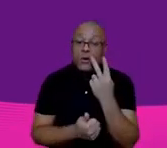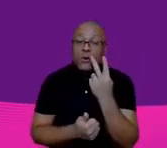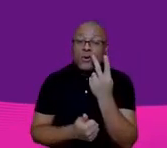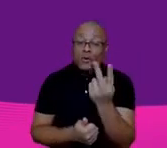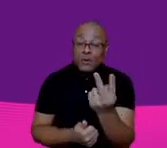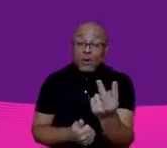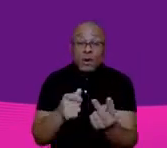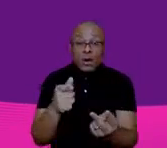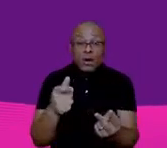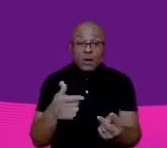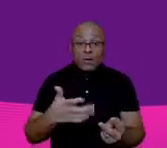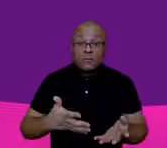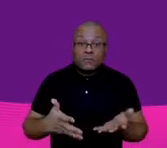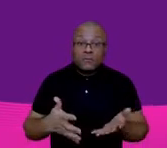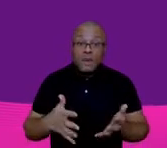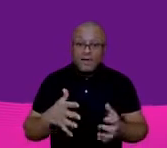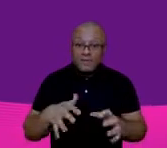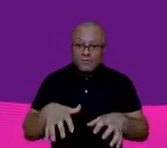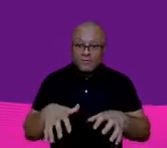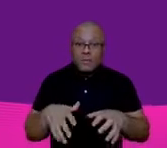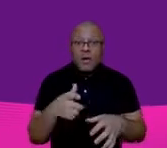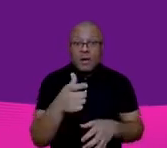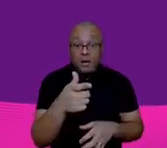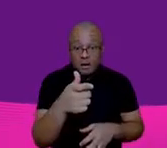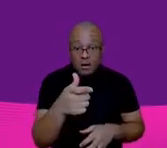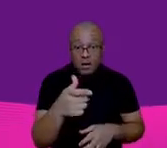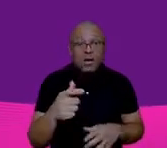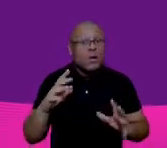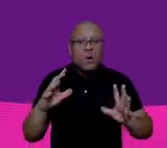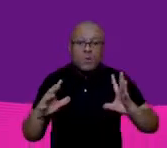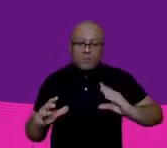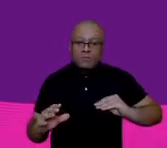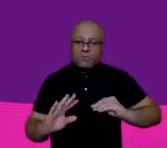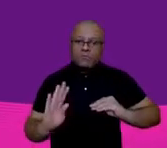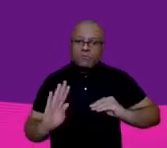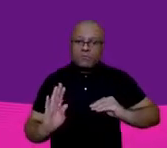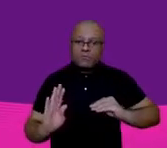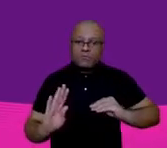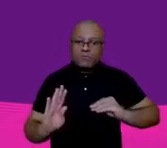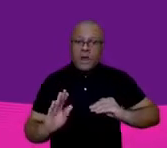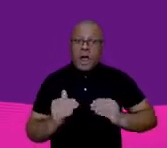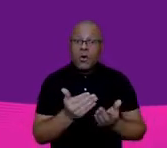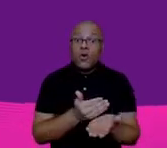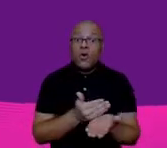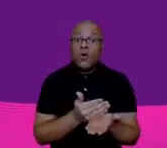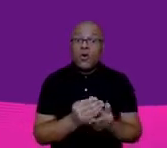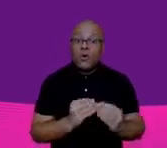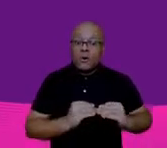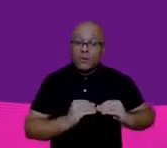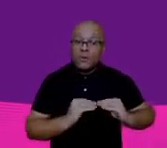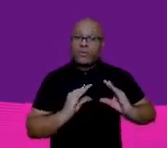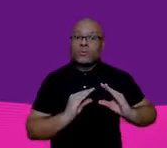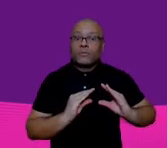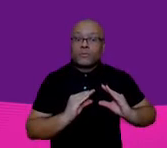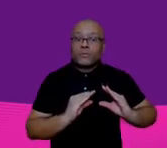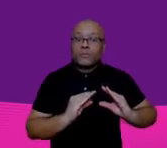refratário, aqui está a estimulação desligada, e aqui, a hora que eu ligo o aparelho com o tablet, que é a interface nossa,